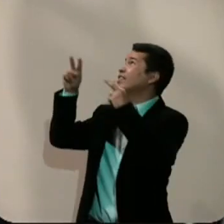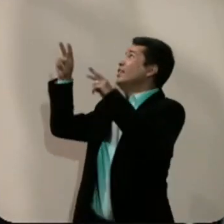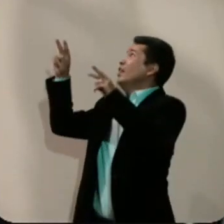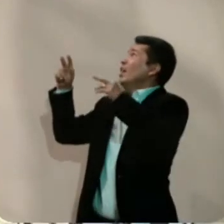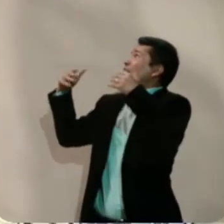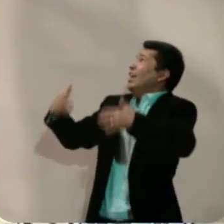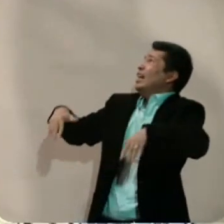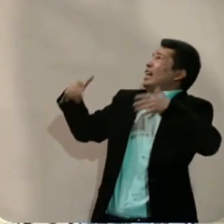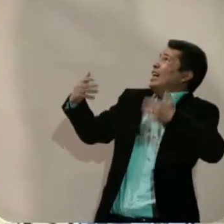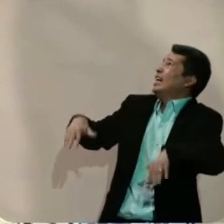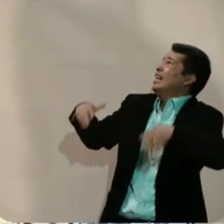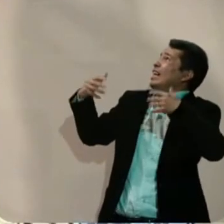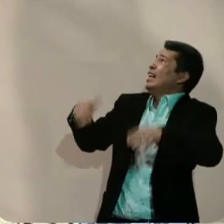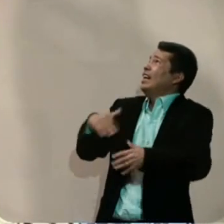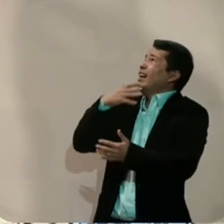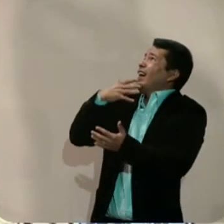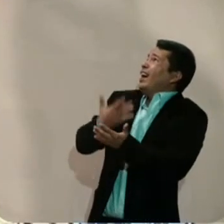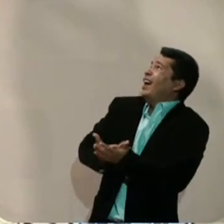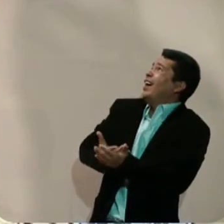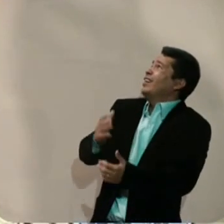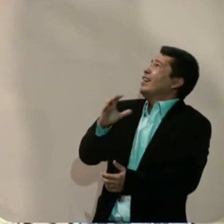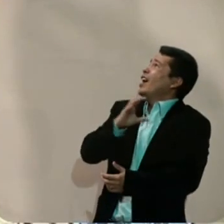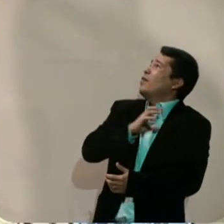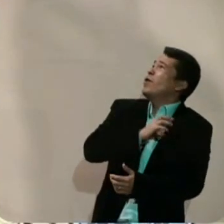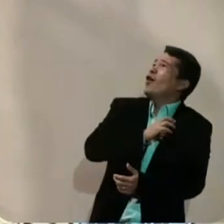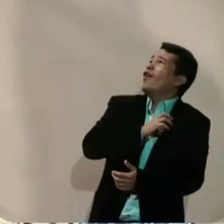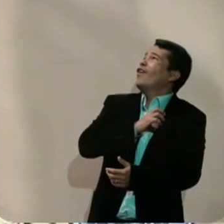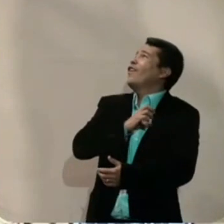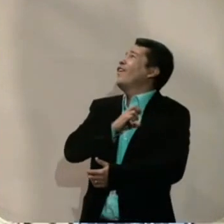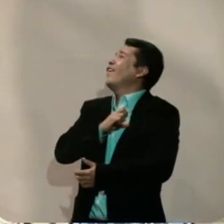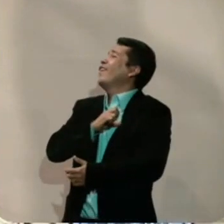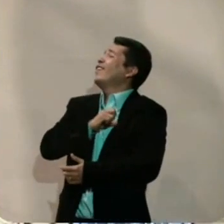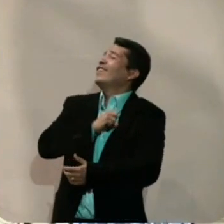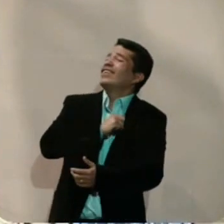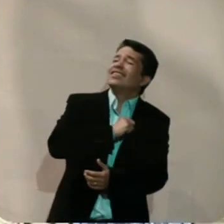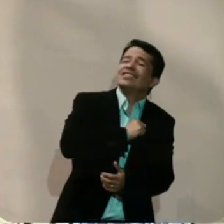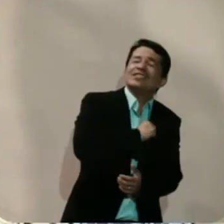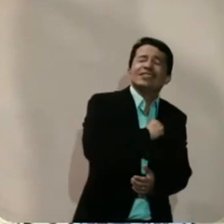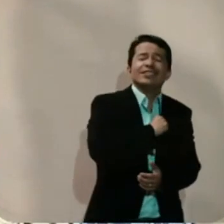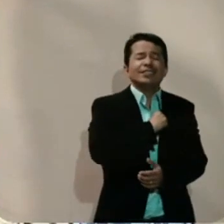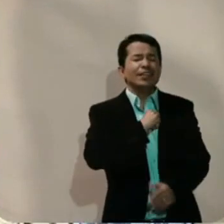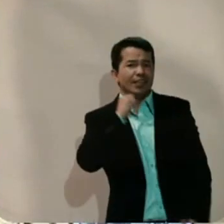infinito e ousado amor de Deus. Oh,